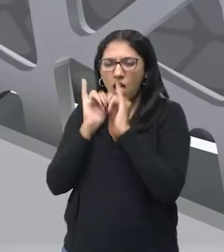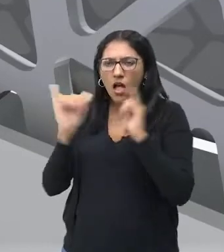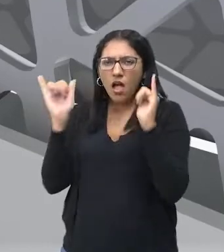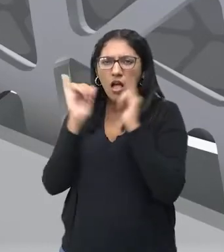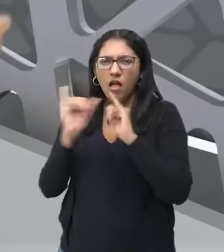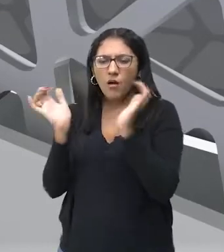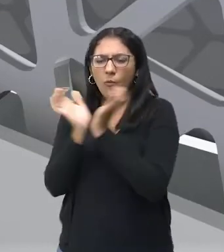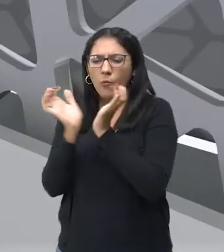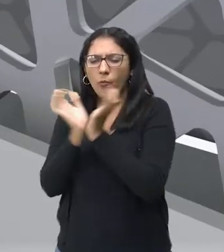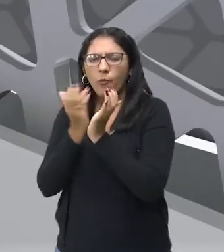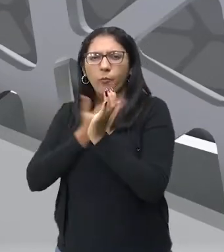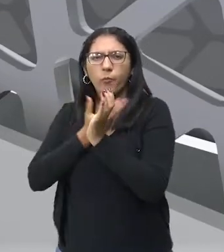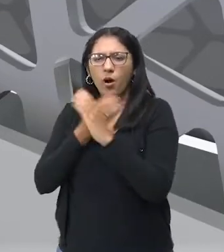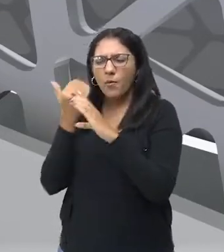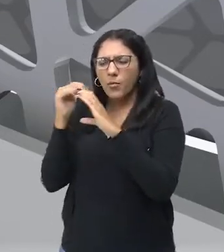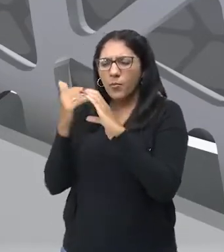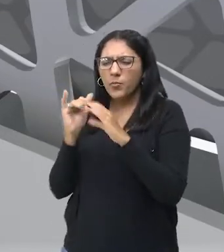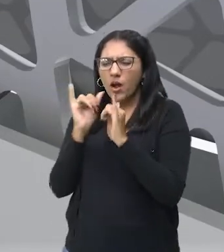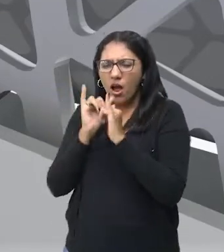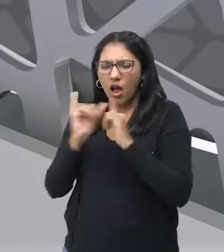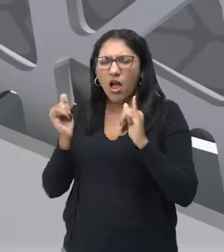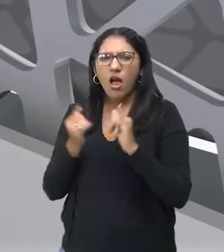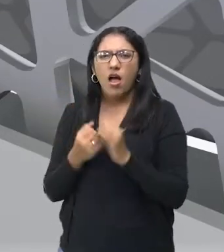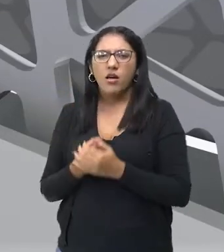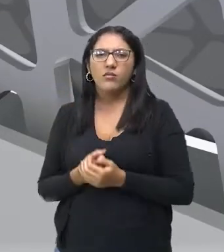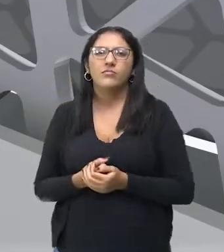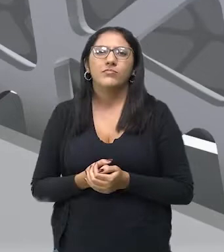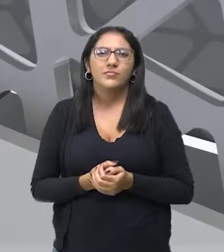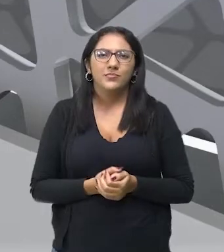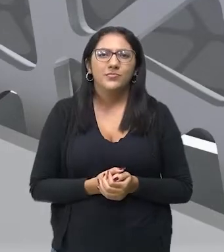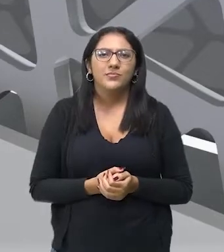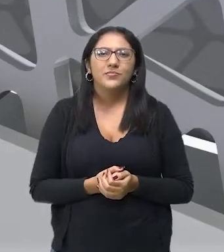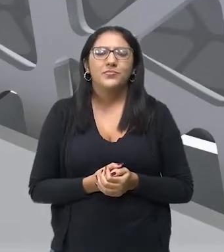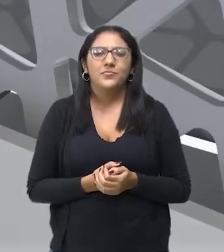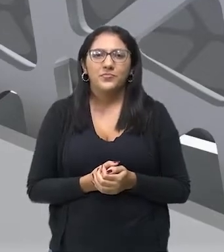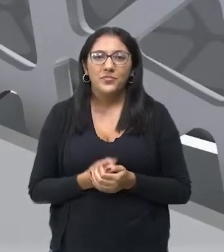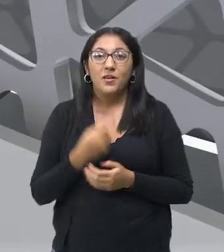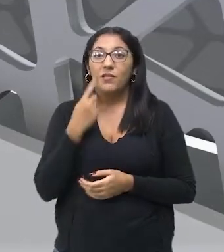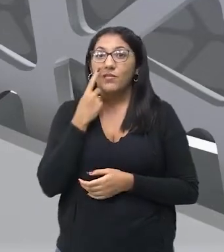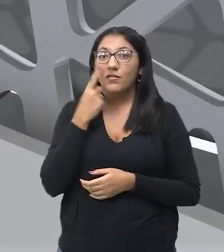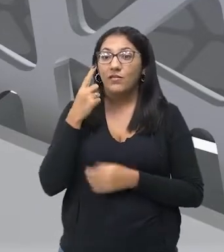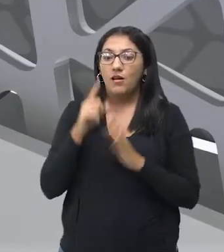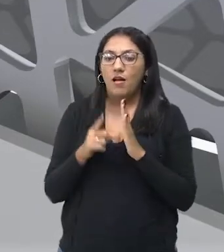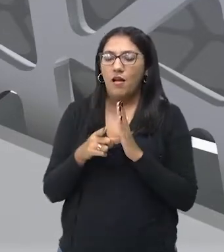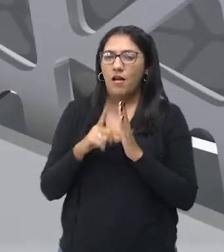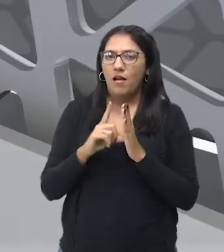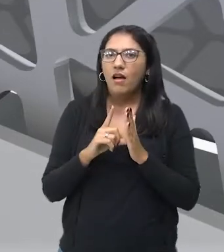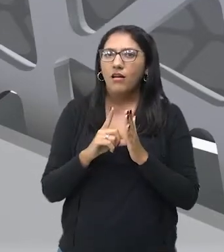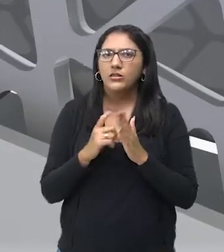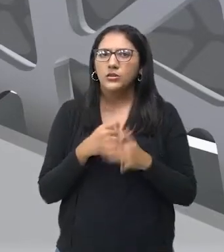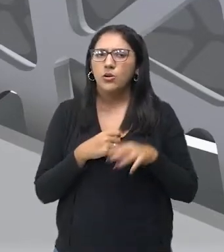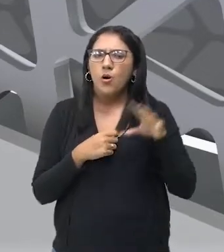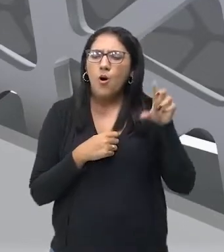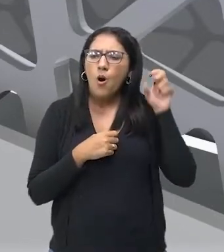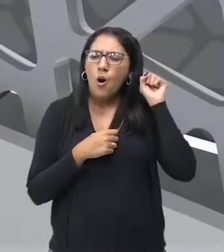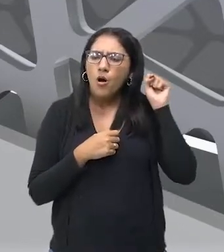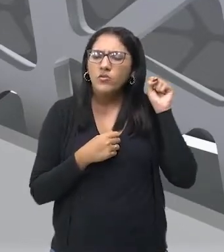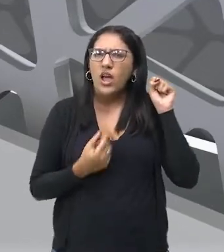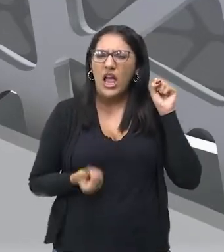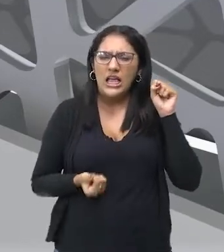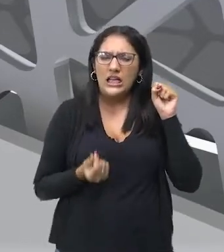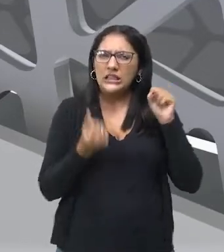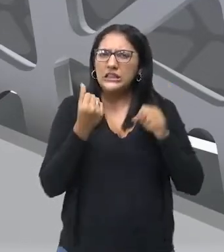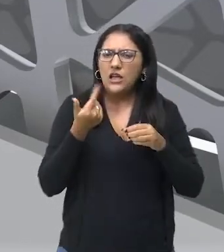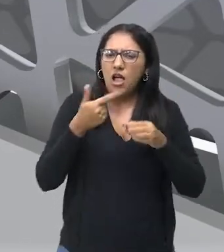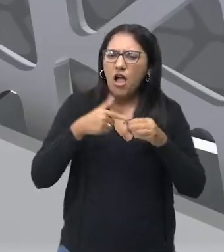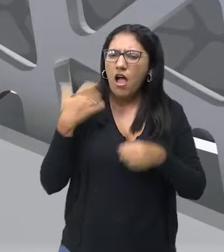um grupo de pessoas e a história se propagou. Então, de um comentário exagerado, né? O preço está